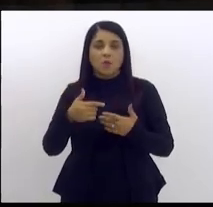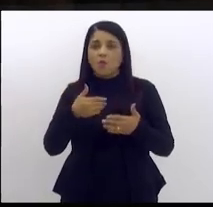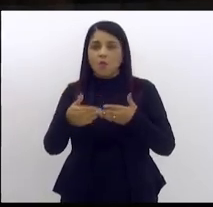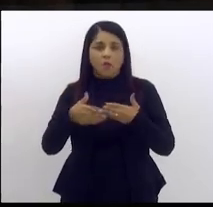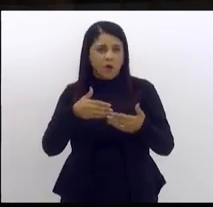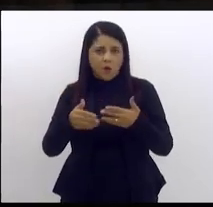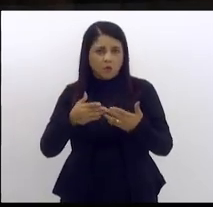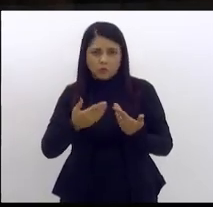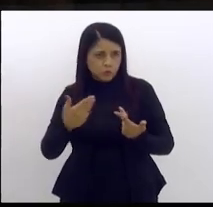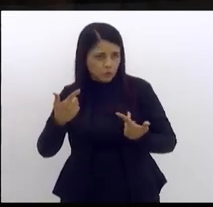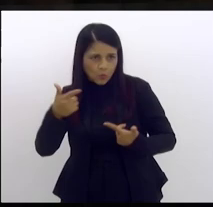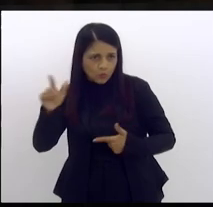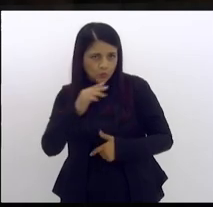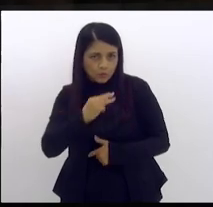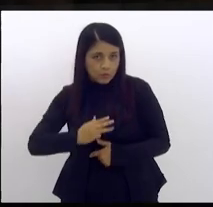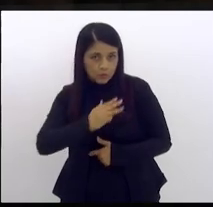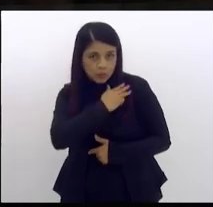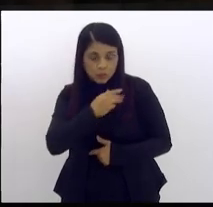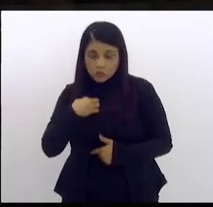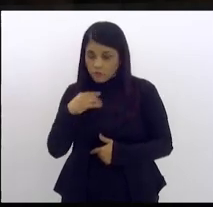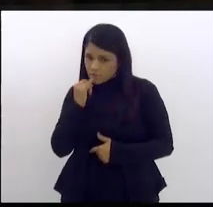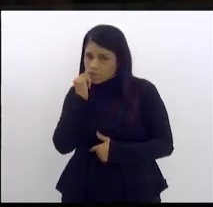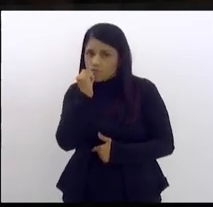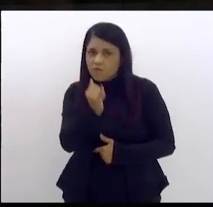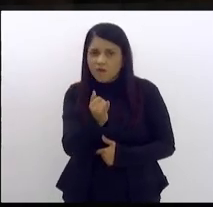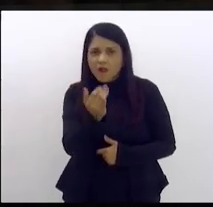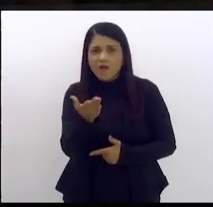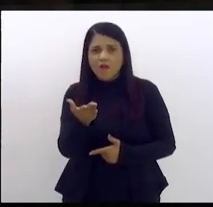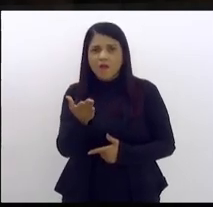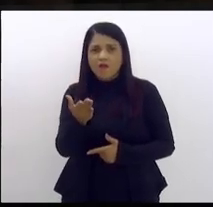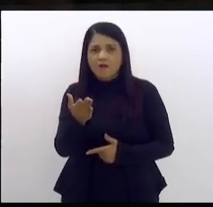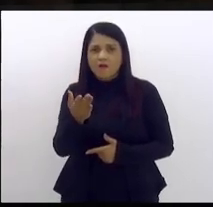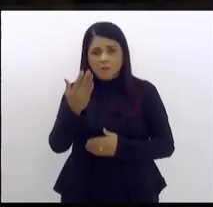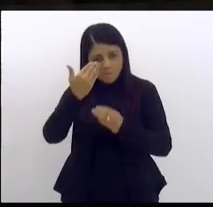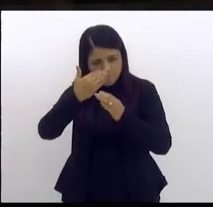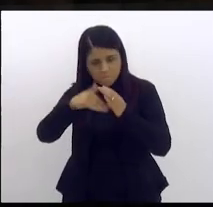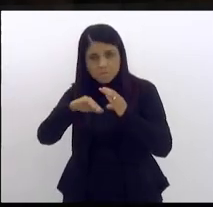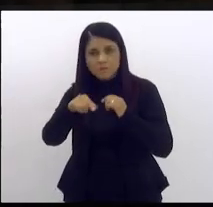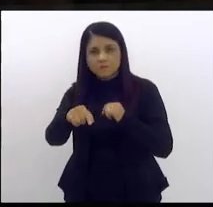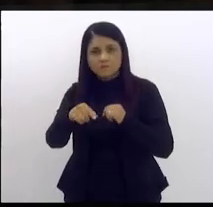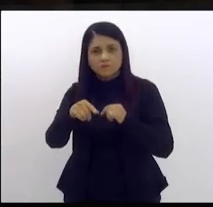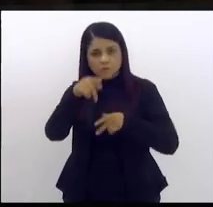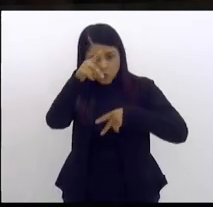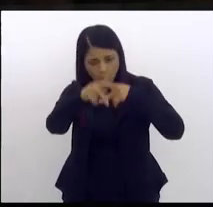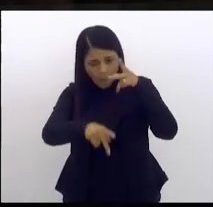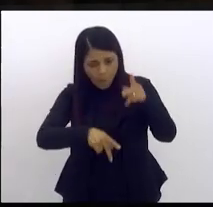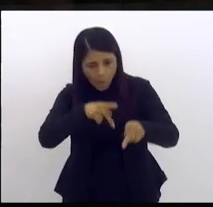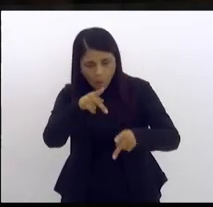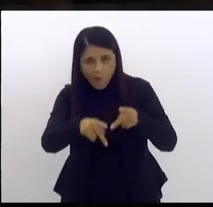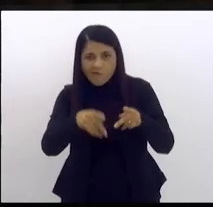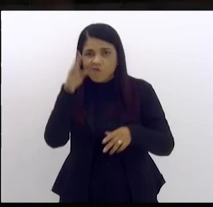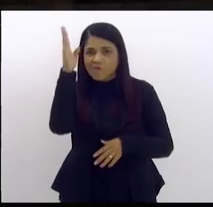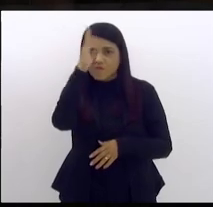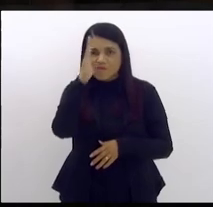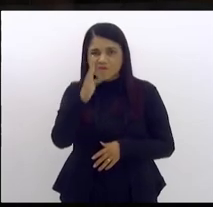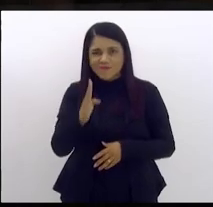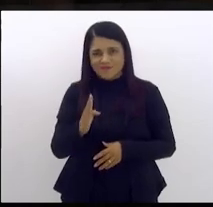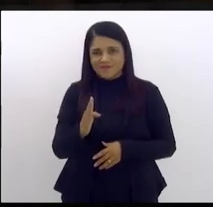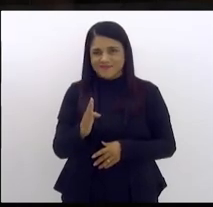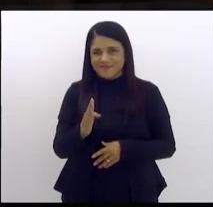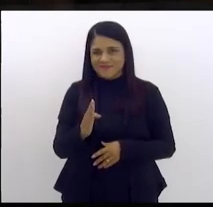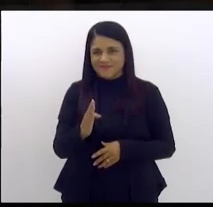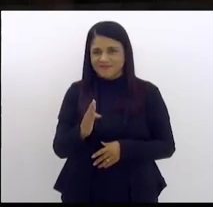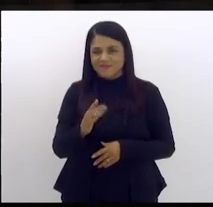importa se virar e mandar uma mensagem dessa pro povo brasileiro